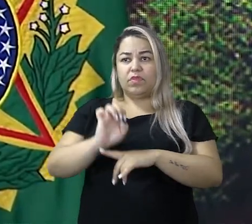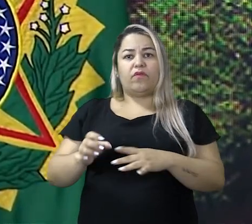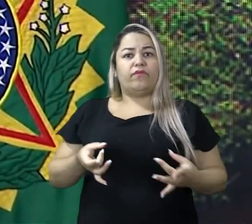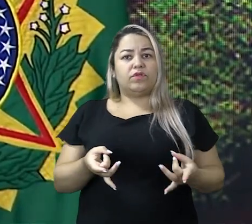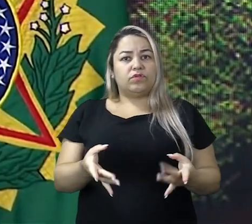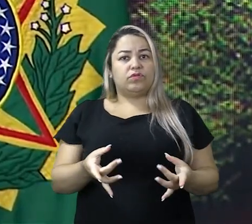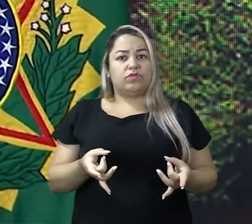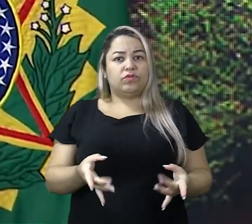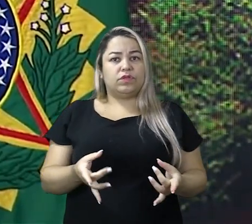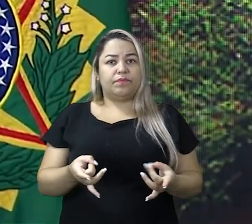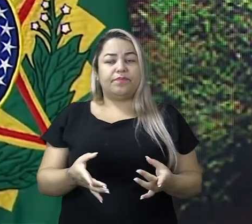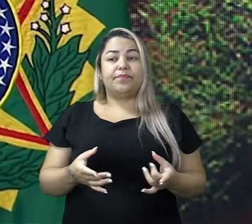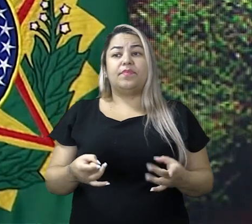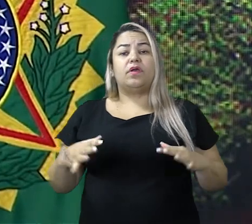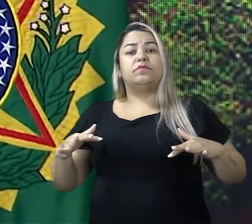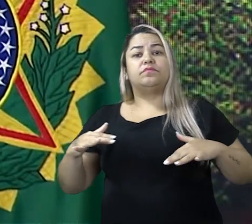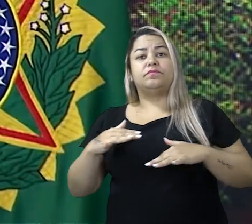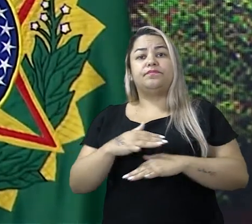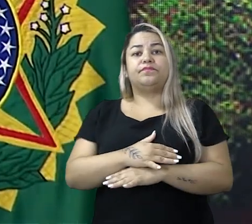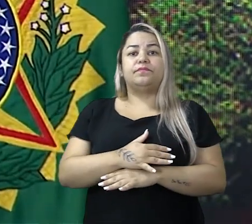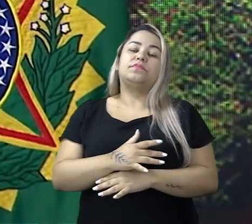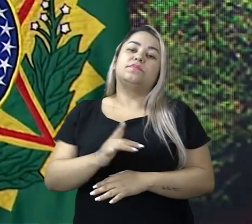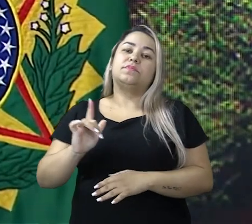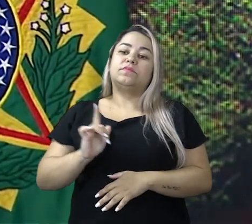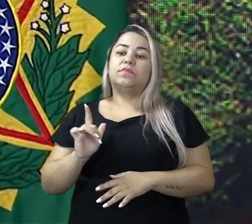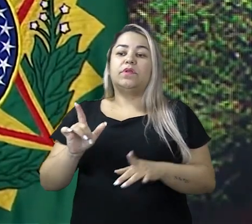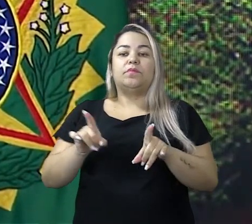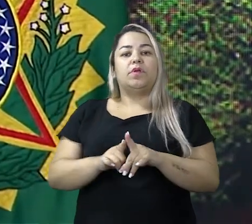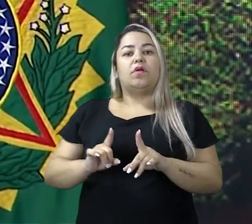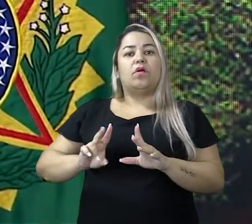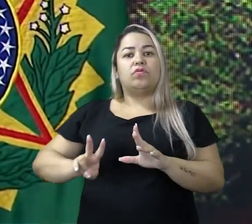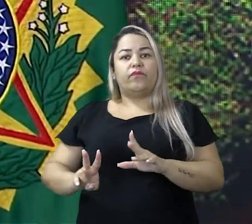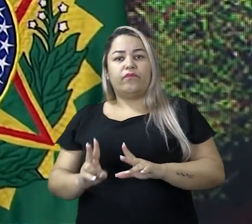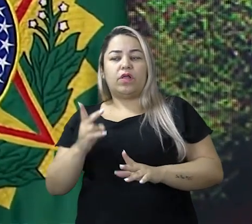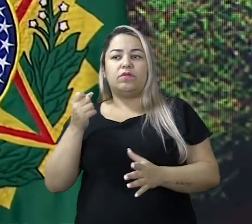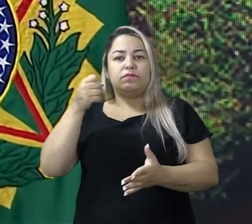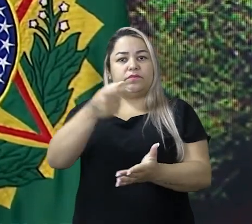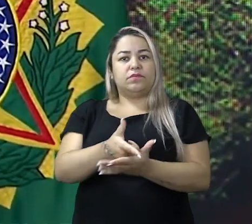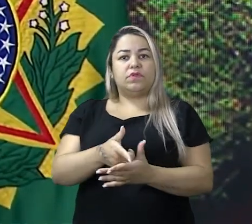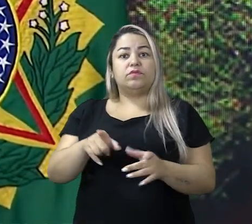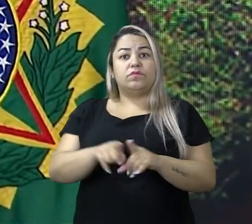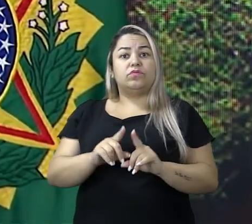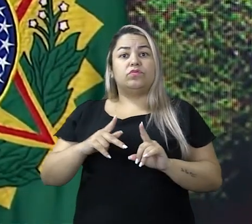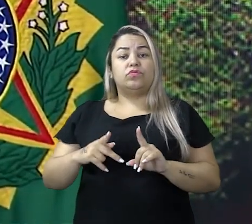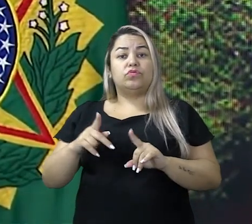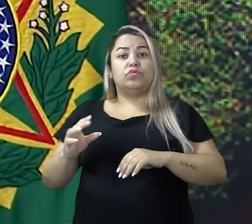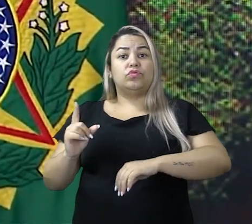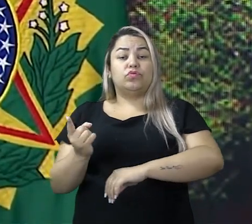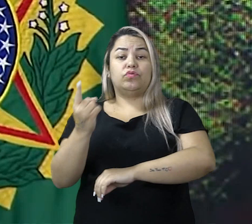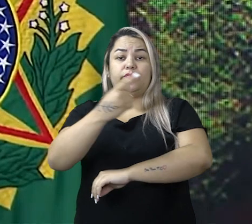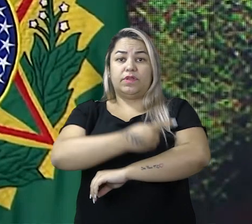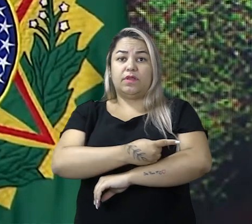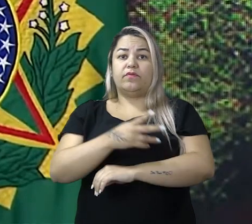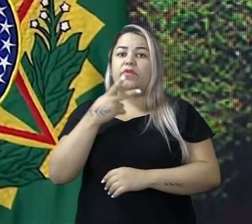governador do estado vendia praticamente a estrada para os empresários e depois jogava o preço que pagava no preço do